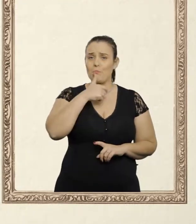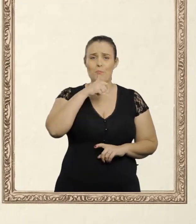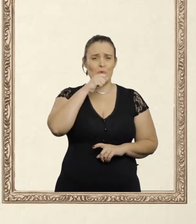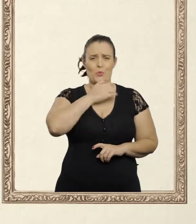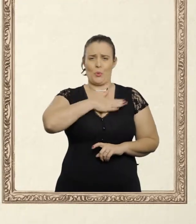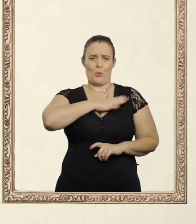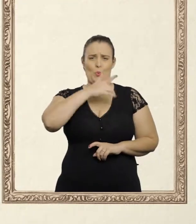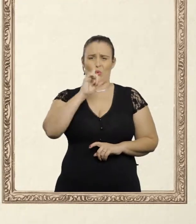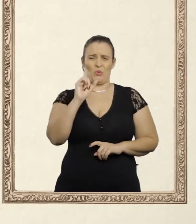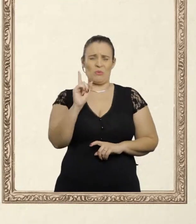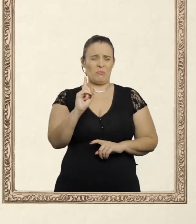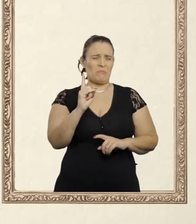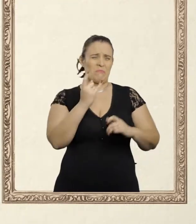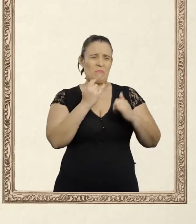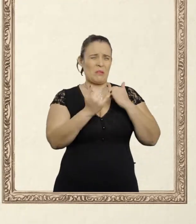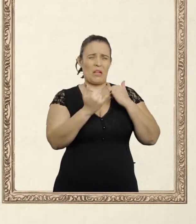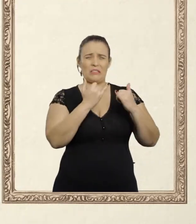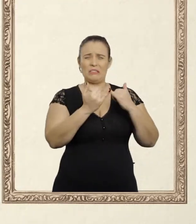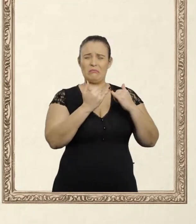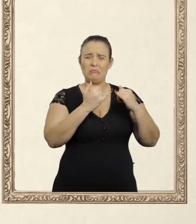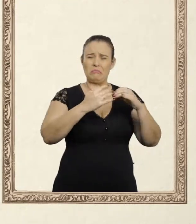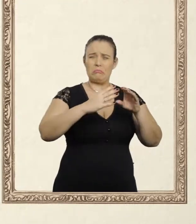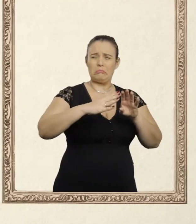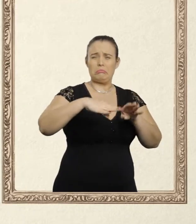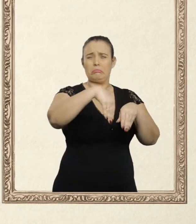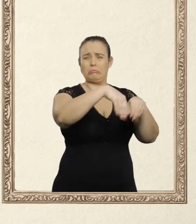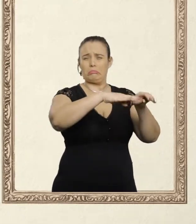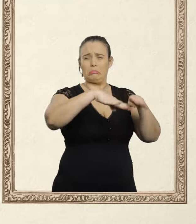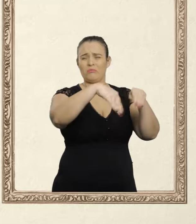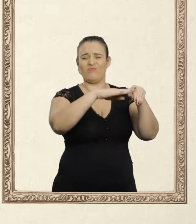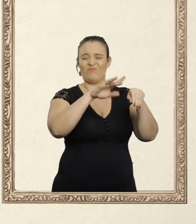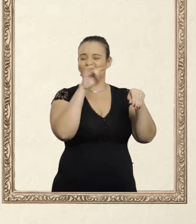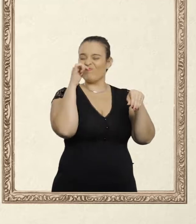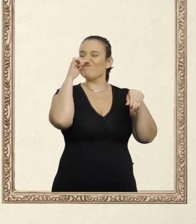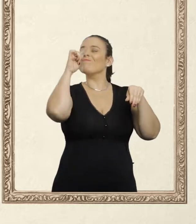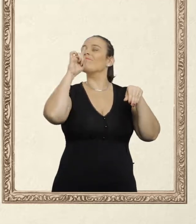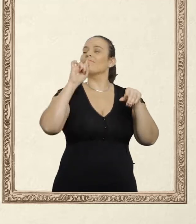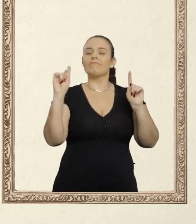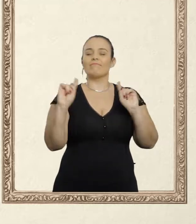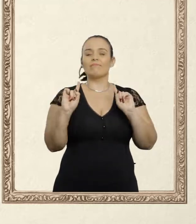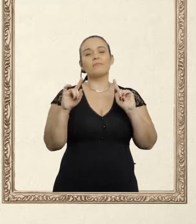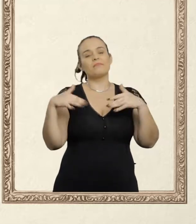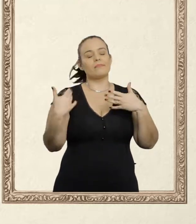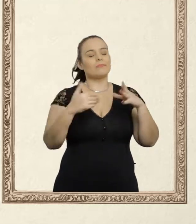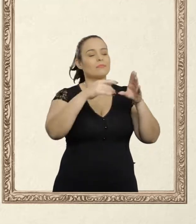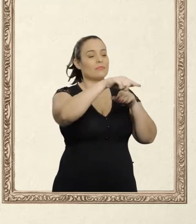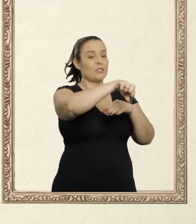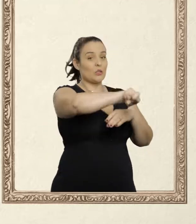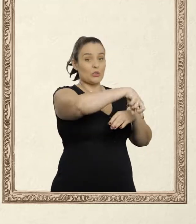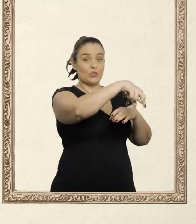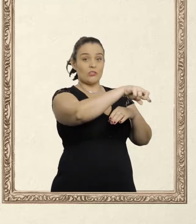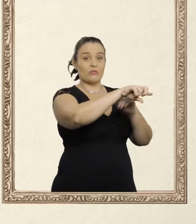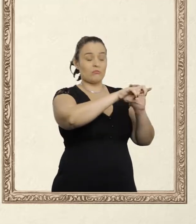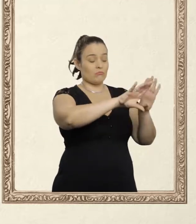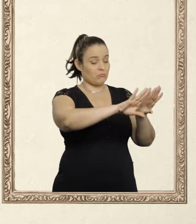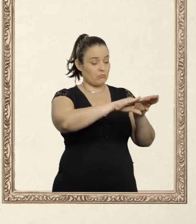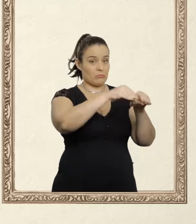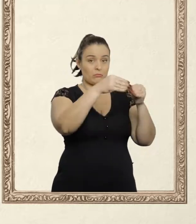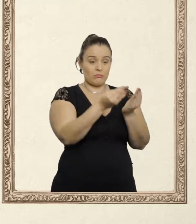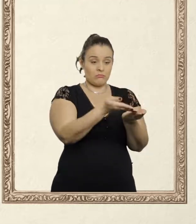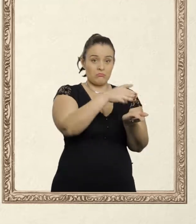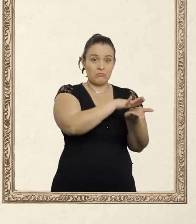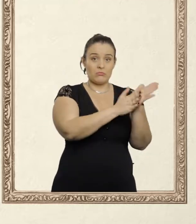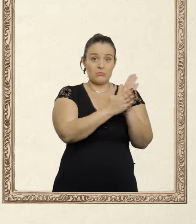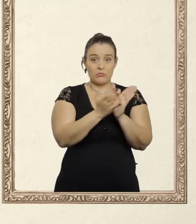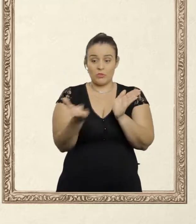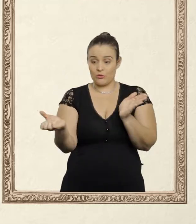Ela não gostou porque deixava a casa menos elegante. A Sra. Darling dobrou a sombra e guardou em uma gaveta. Ela não contou